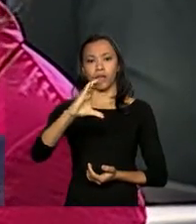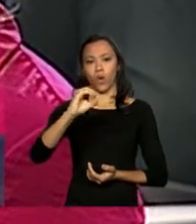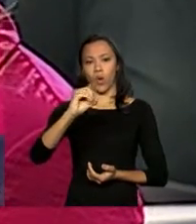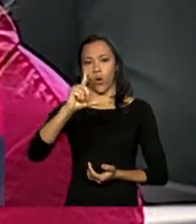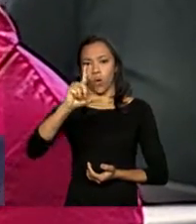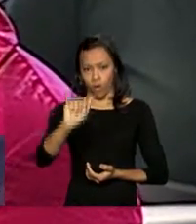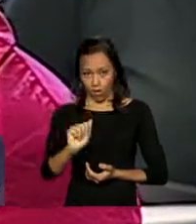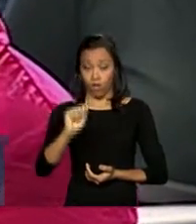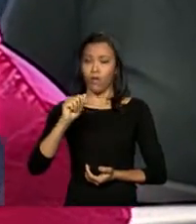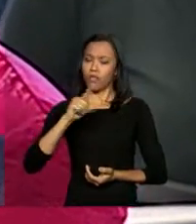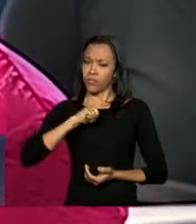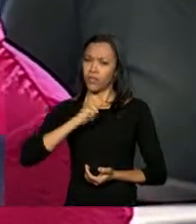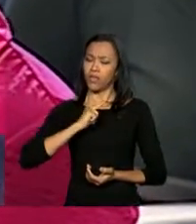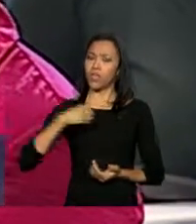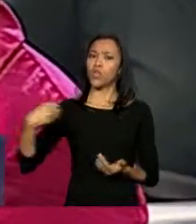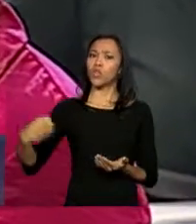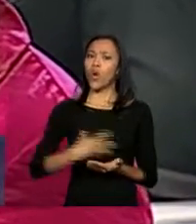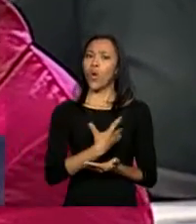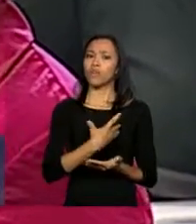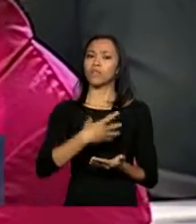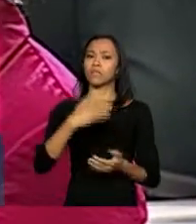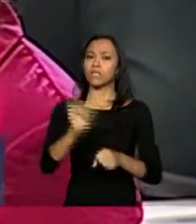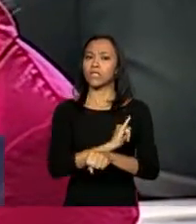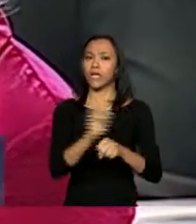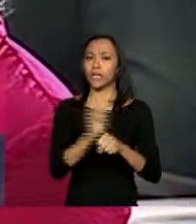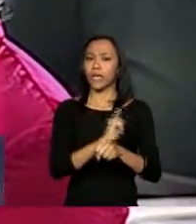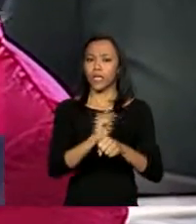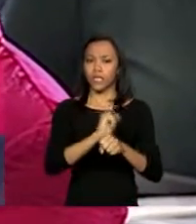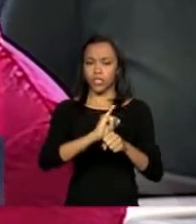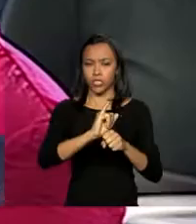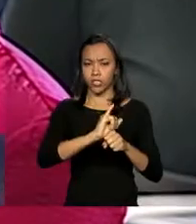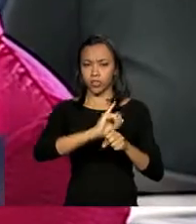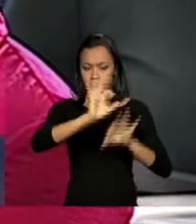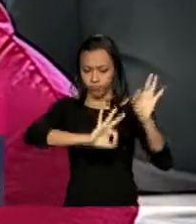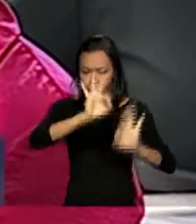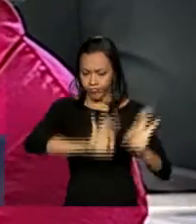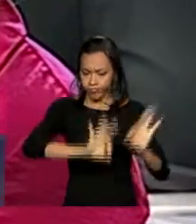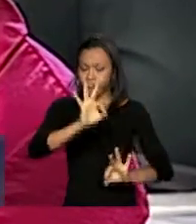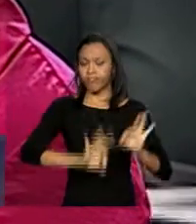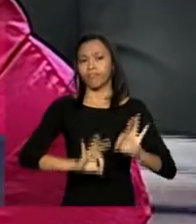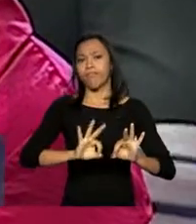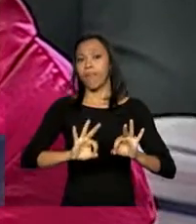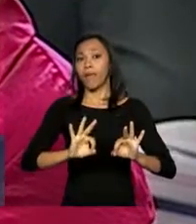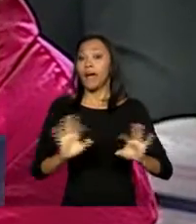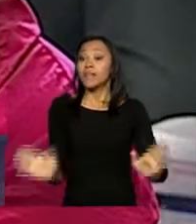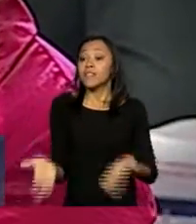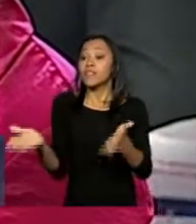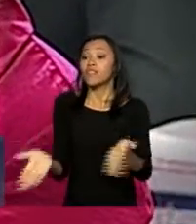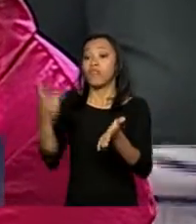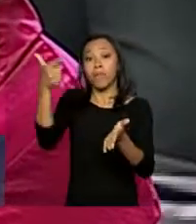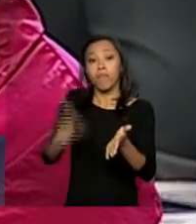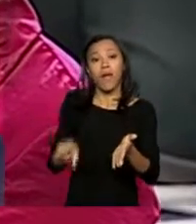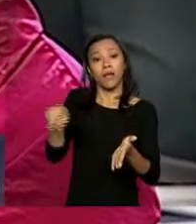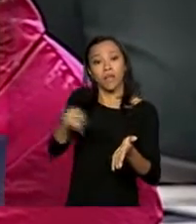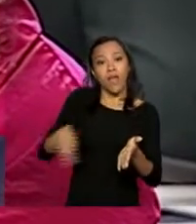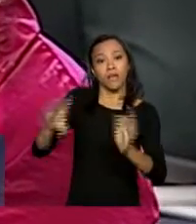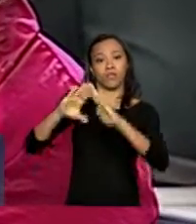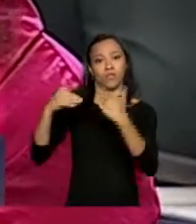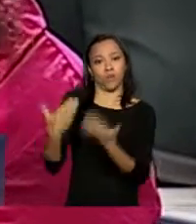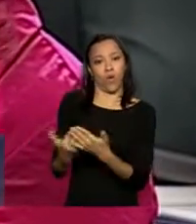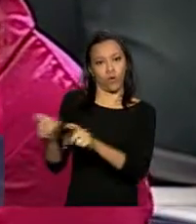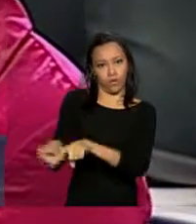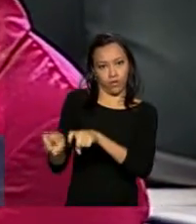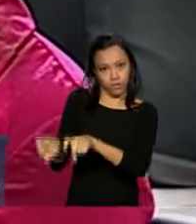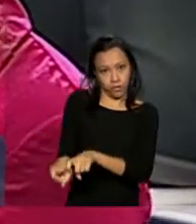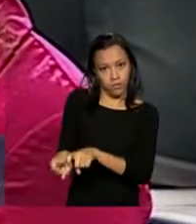existem novas ações traçadas de incentivo? O que, que o MEC está pensando com esse